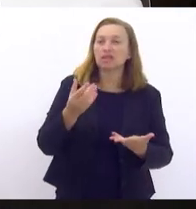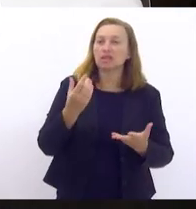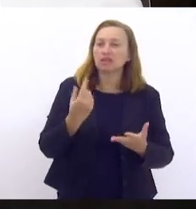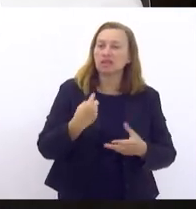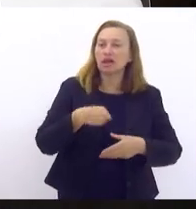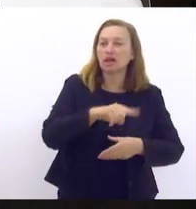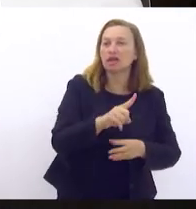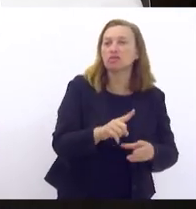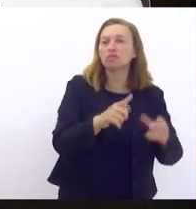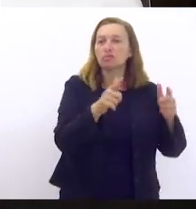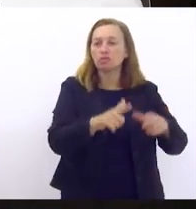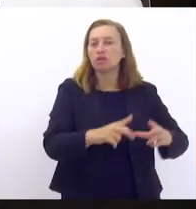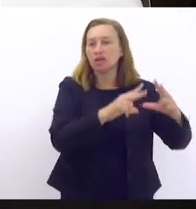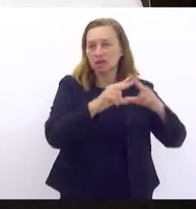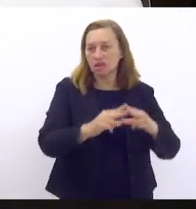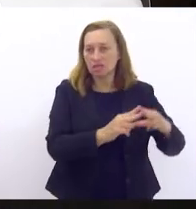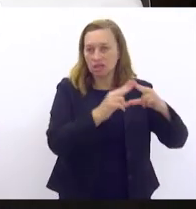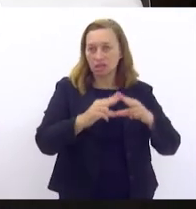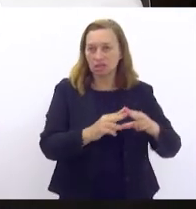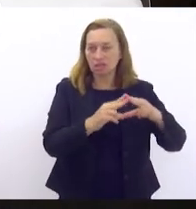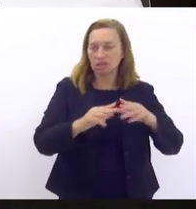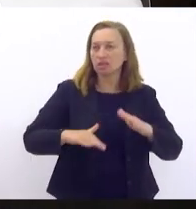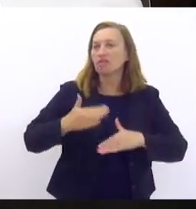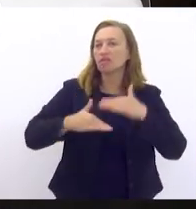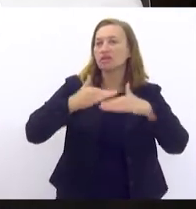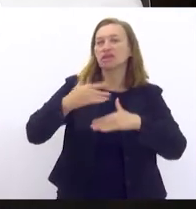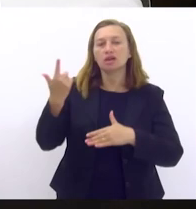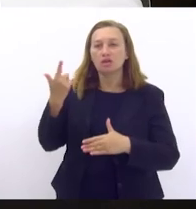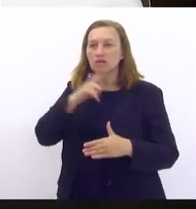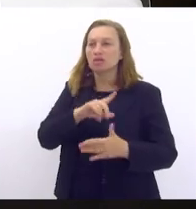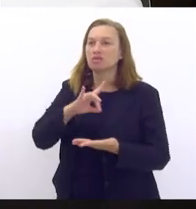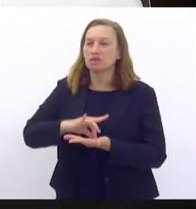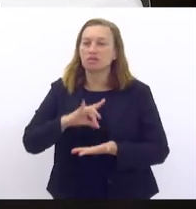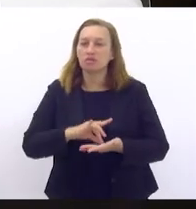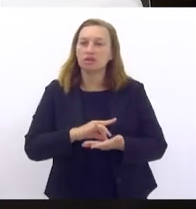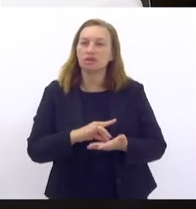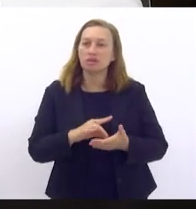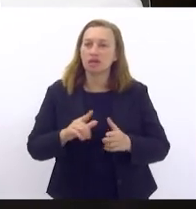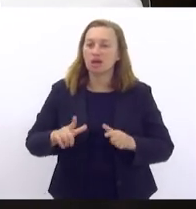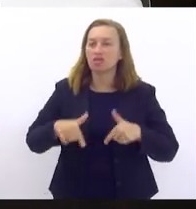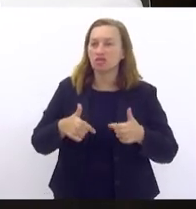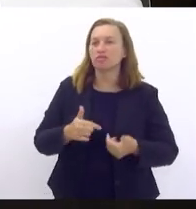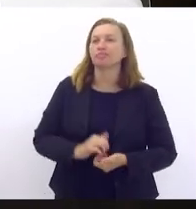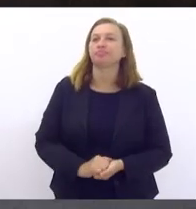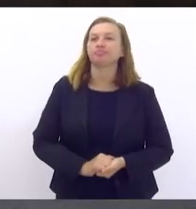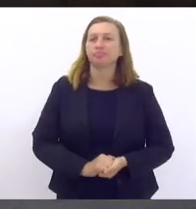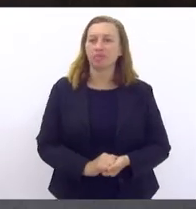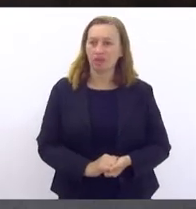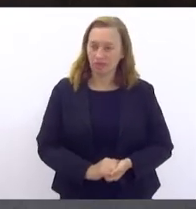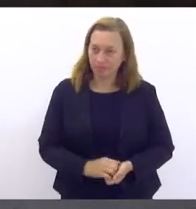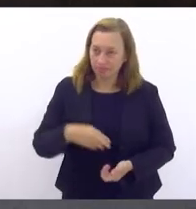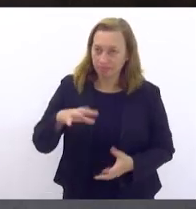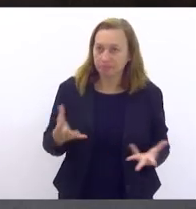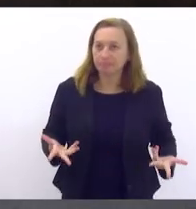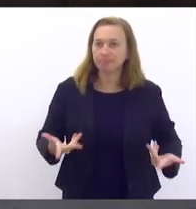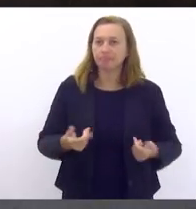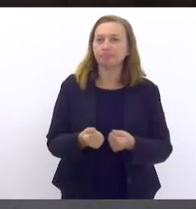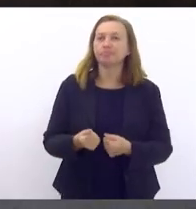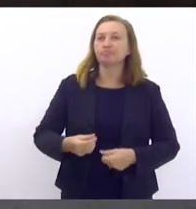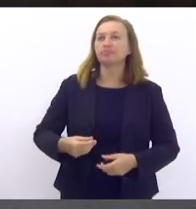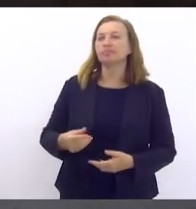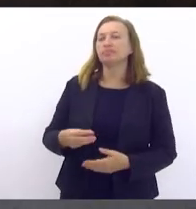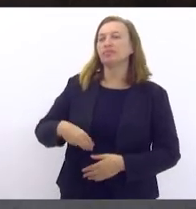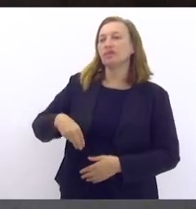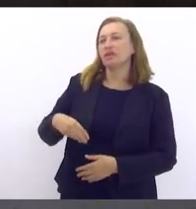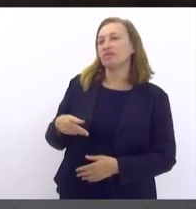para uma cadeia de reciclagem e tá avançando e a gente tá conseguindo realmente circular Maravilha alguém mais